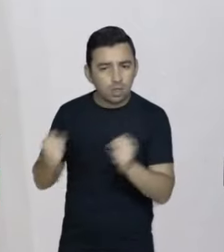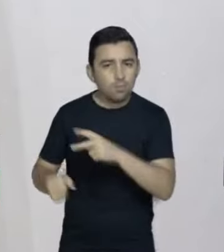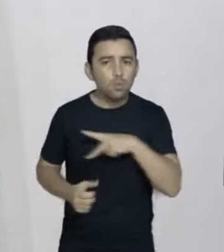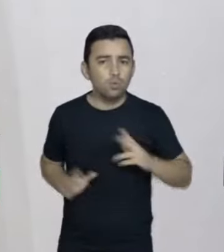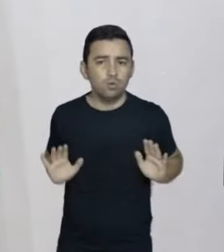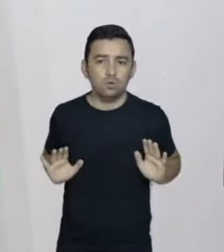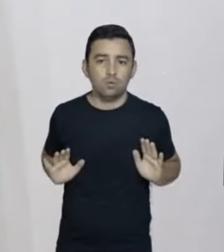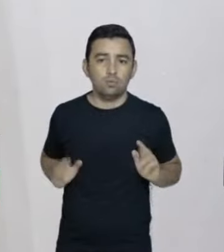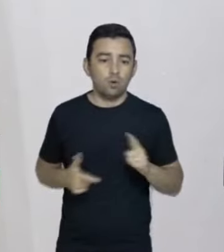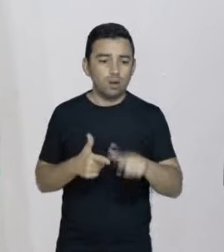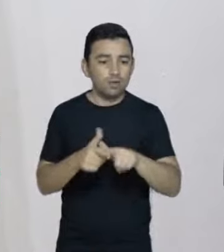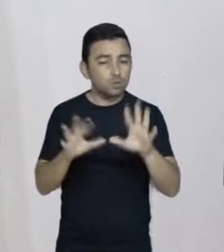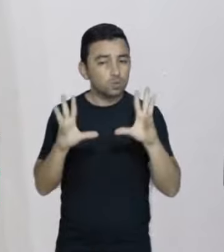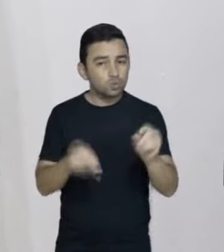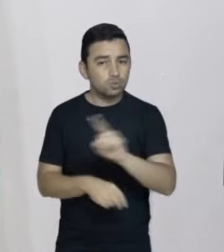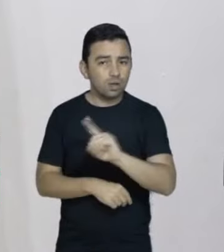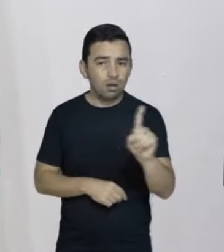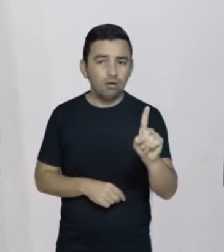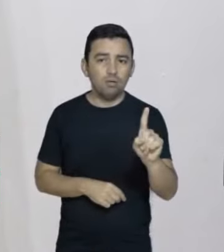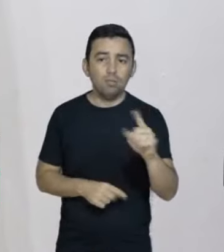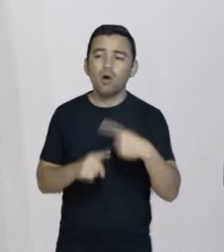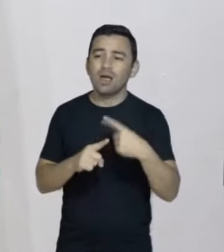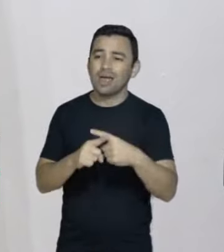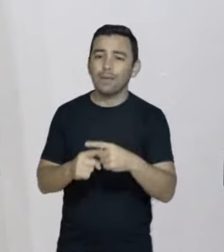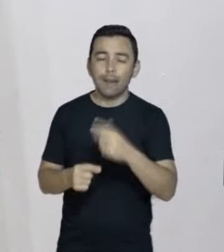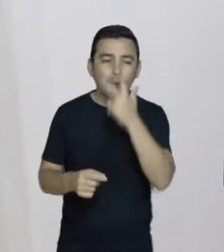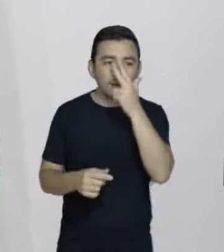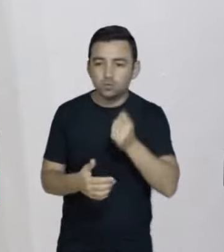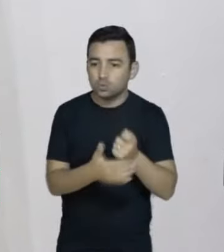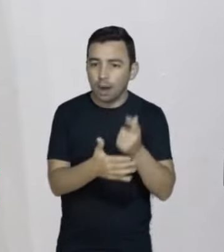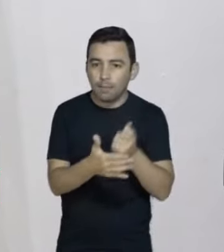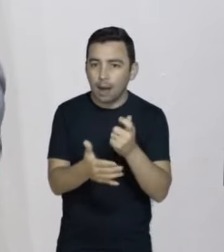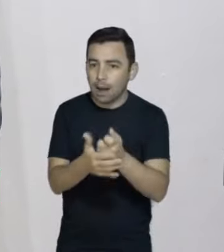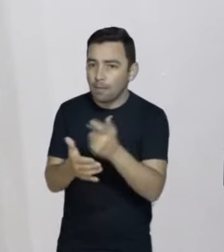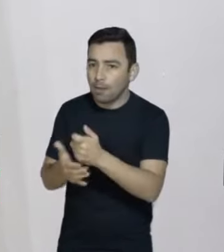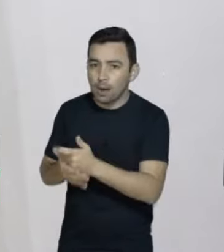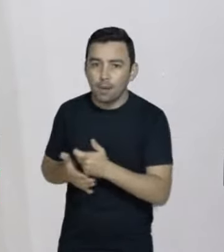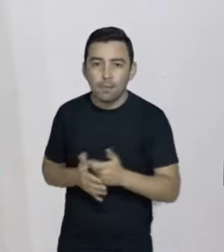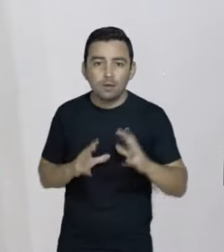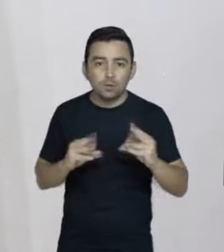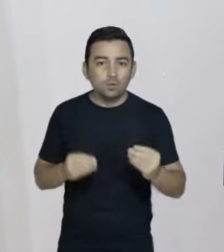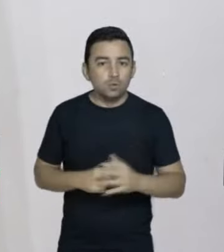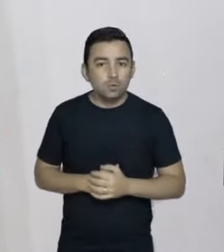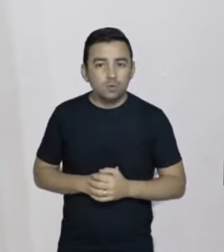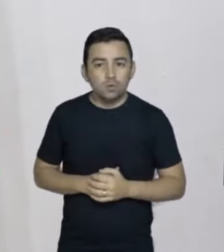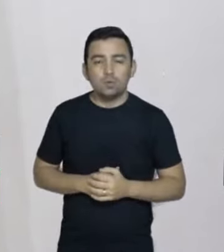todo mundo, porque todo mundo está pagando por isso. Todo mundo paga por isso. Como eu já disse,